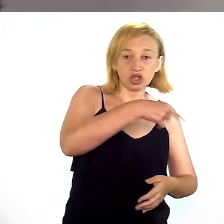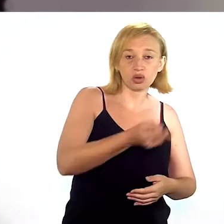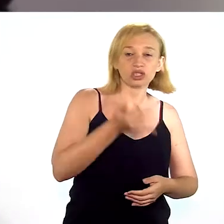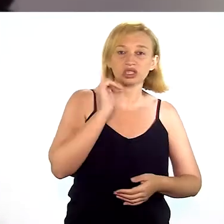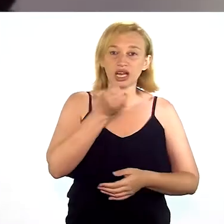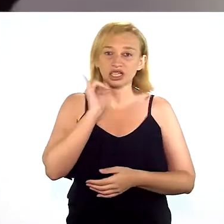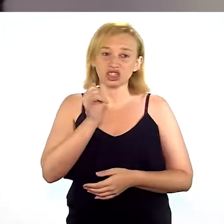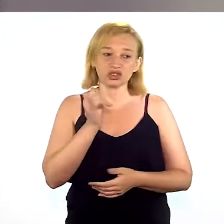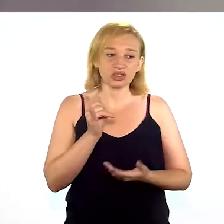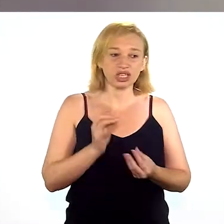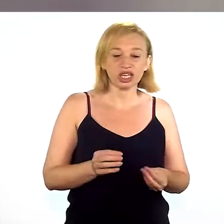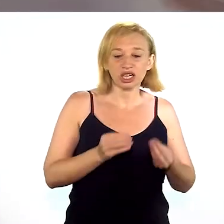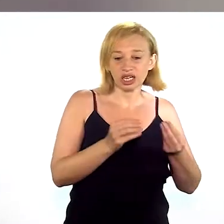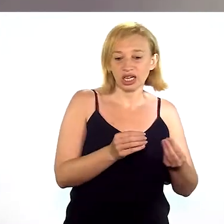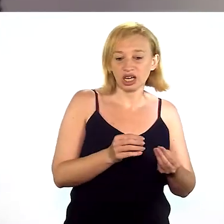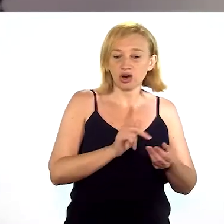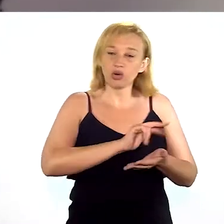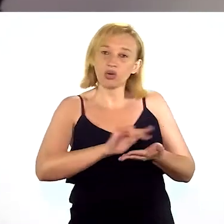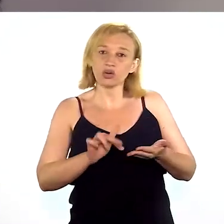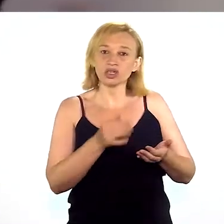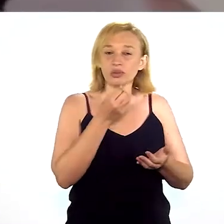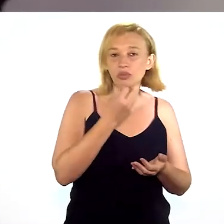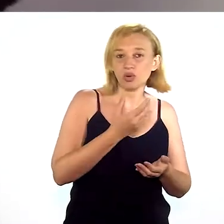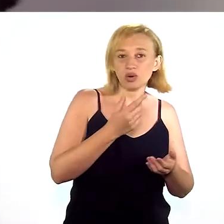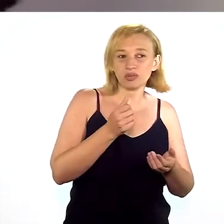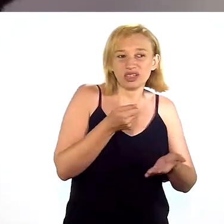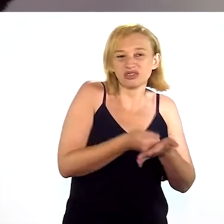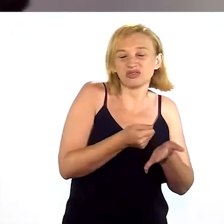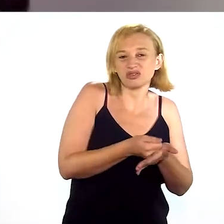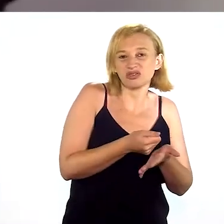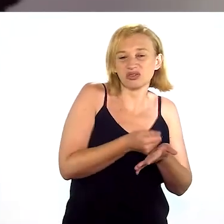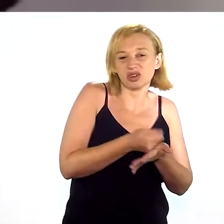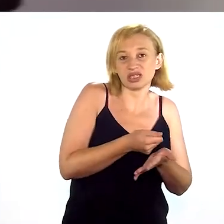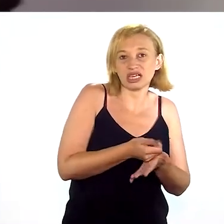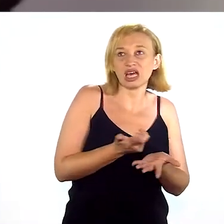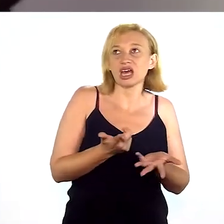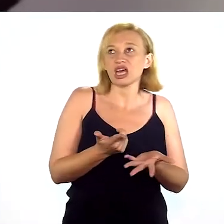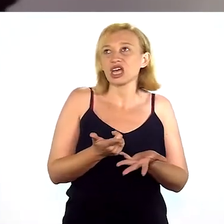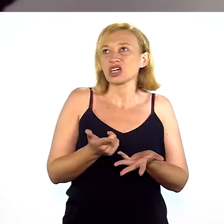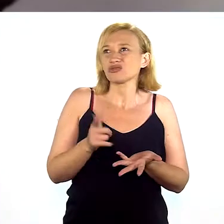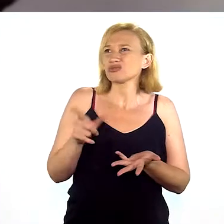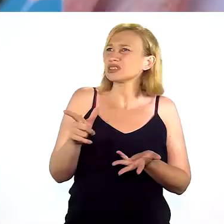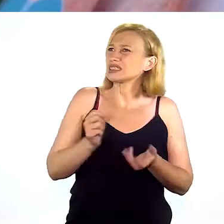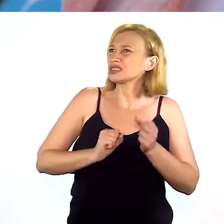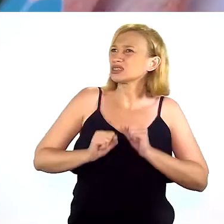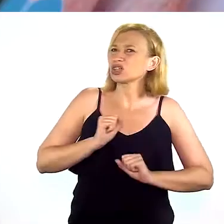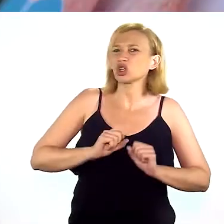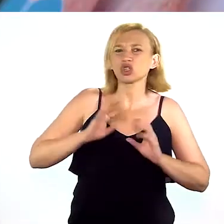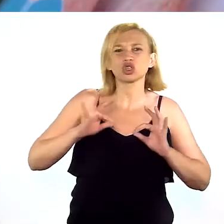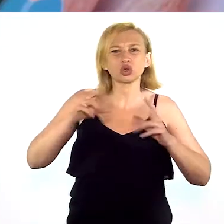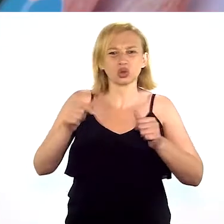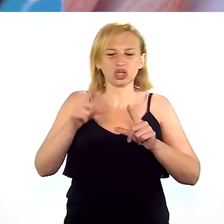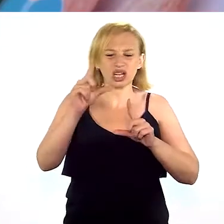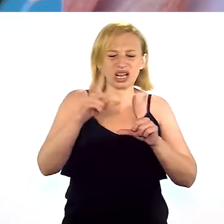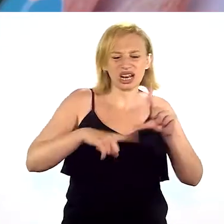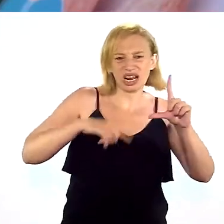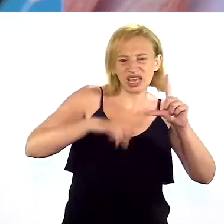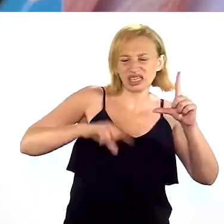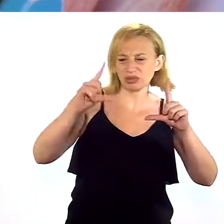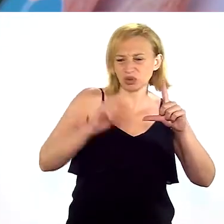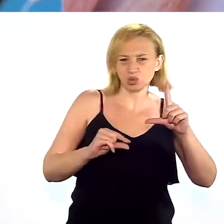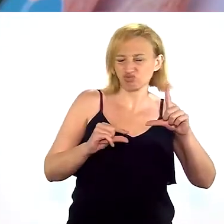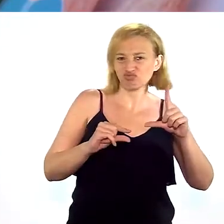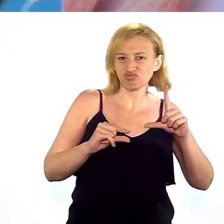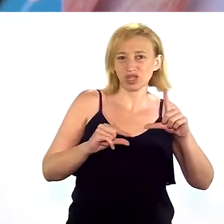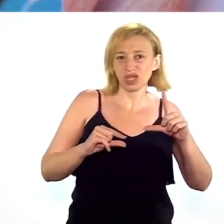outras narrativas que trazem aquela coisa positiva de uma maneira forçada. Então, não te incomodou ser tudo em minúsculo? Não